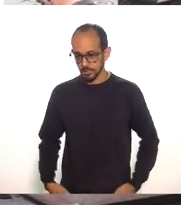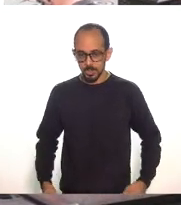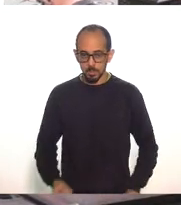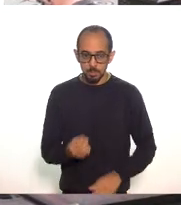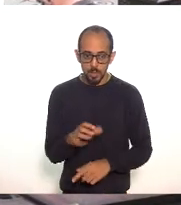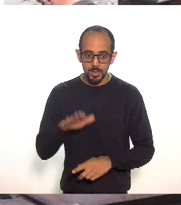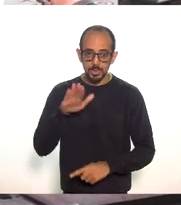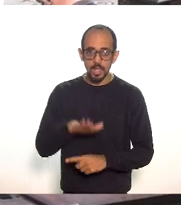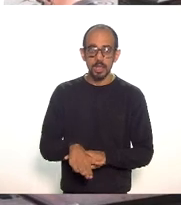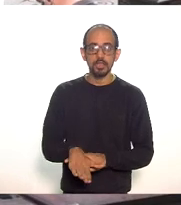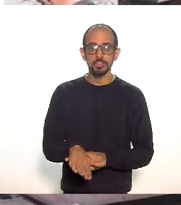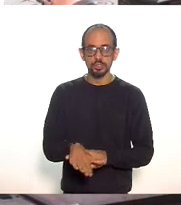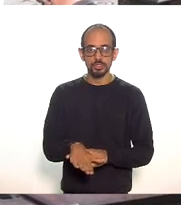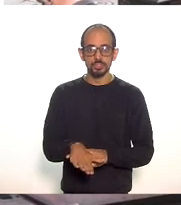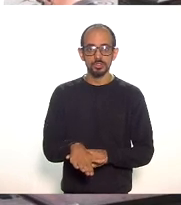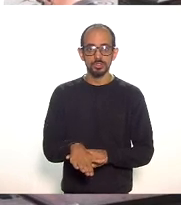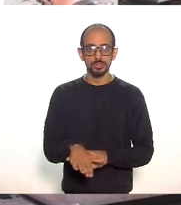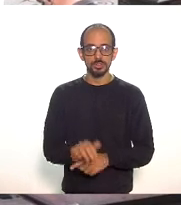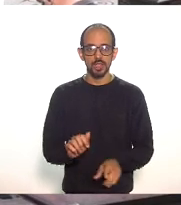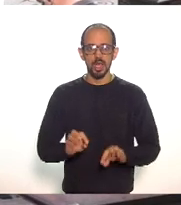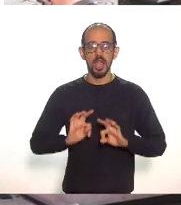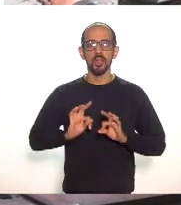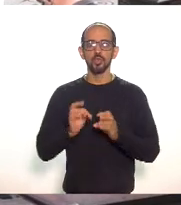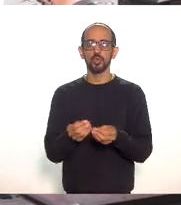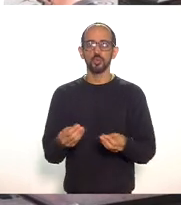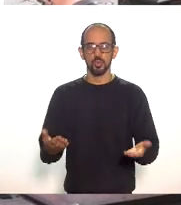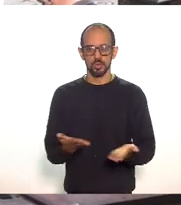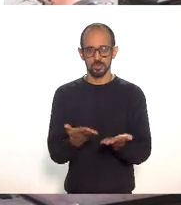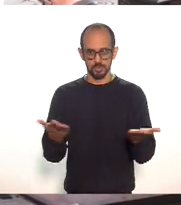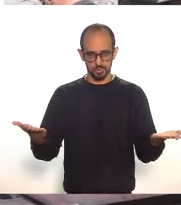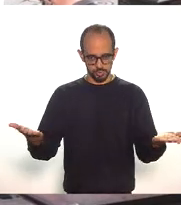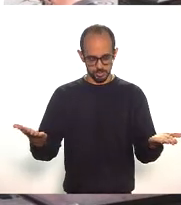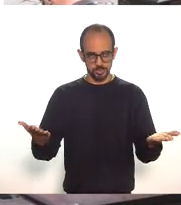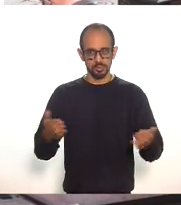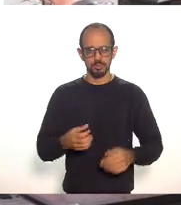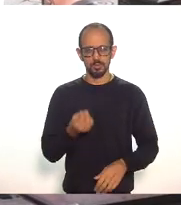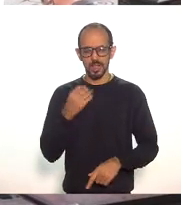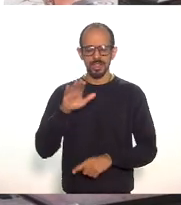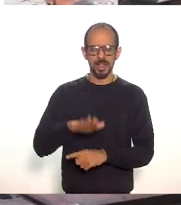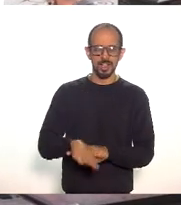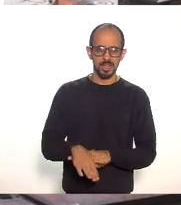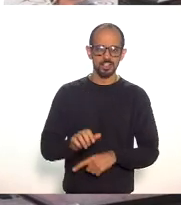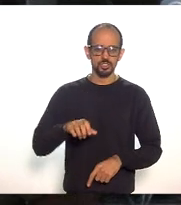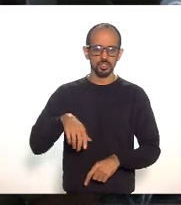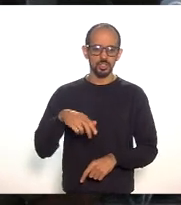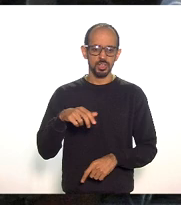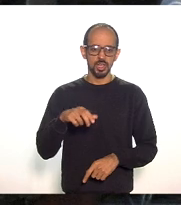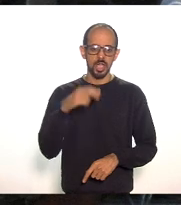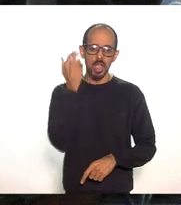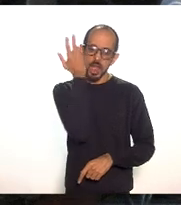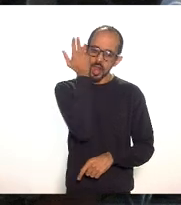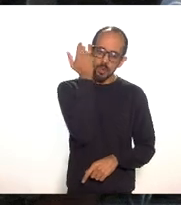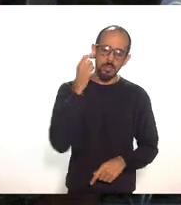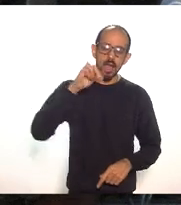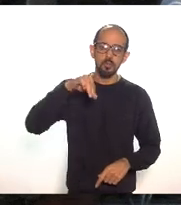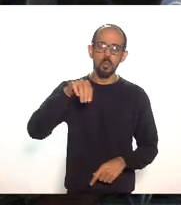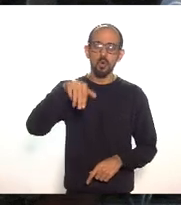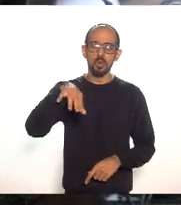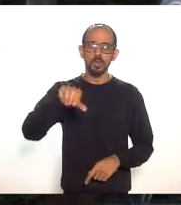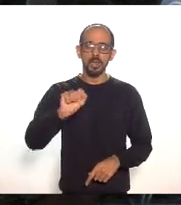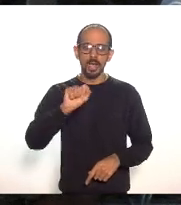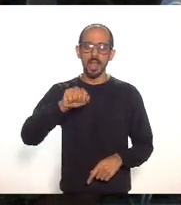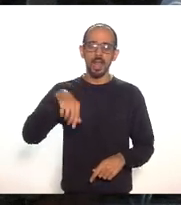Boa tarde a todas e a todos. Boa tarde, Eliomar, Mink, Mônica, doutora